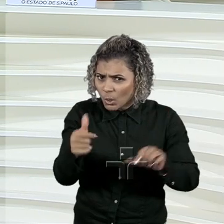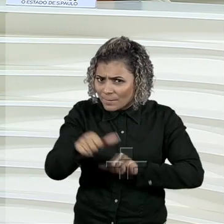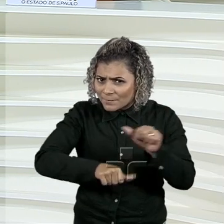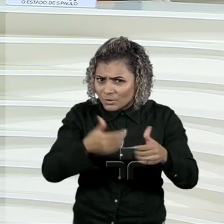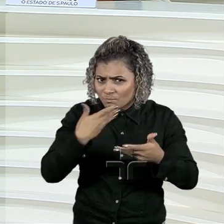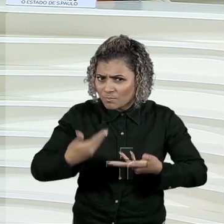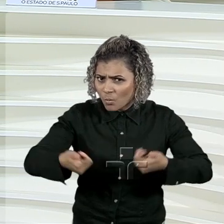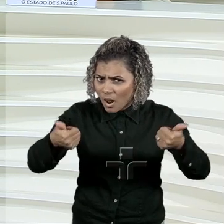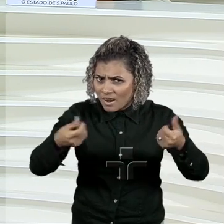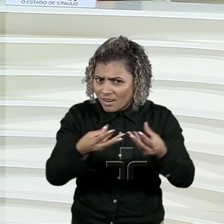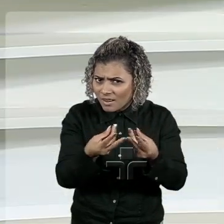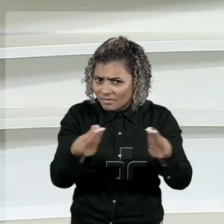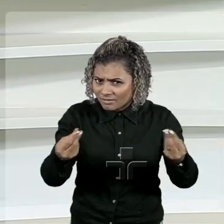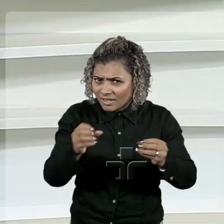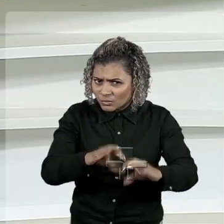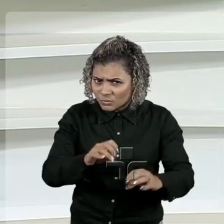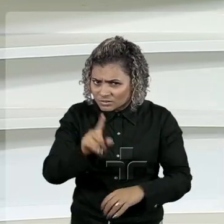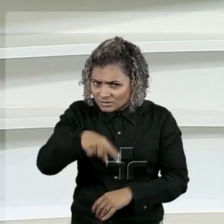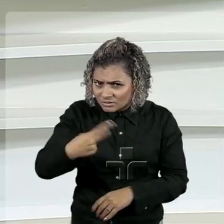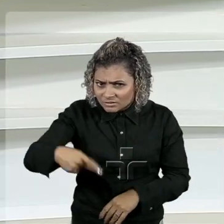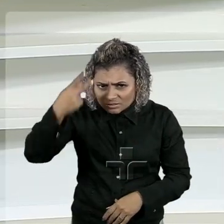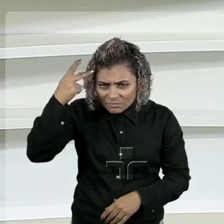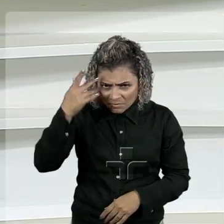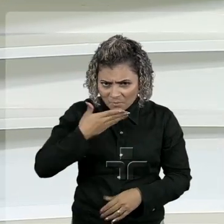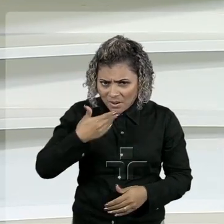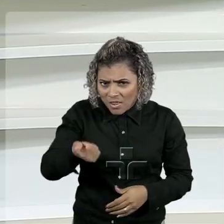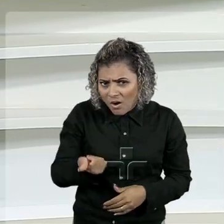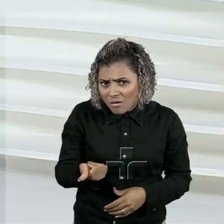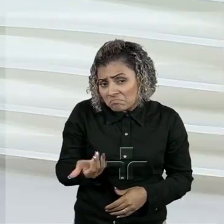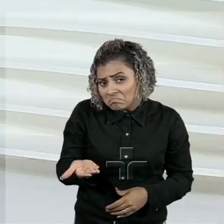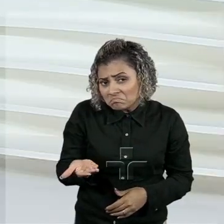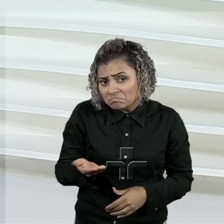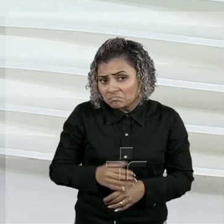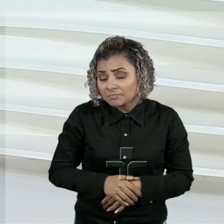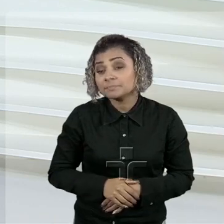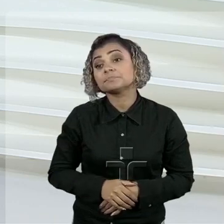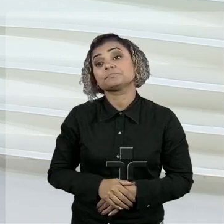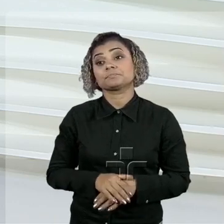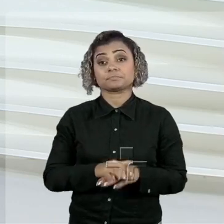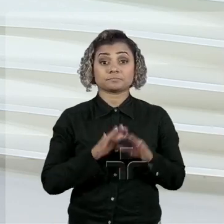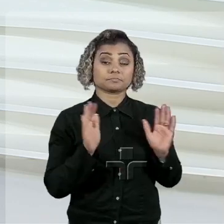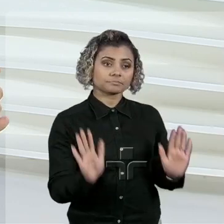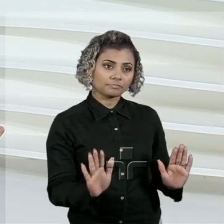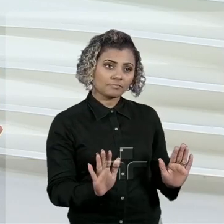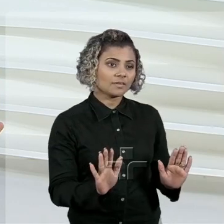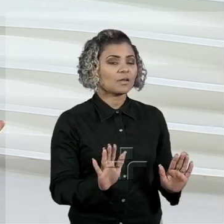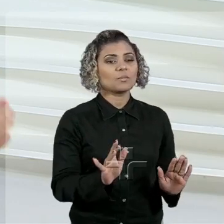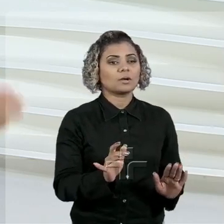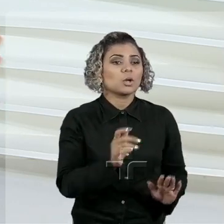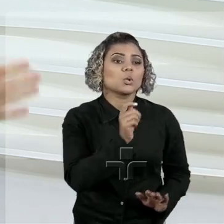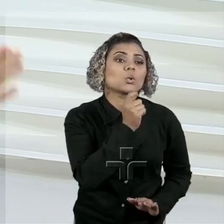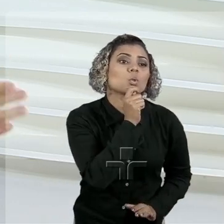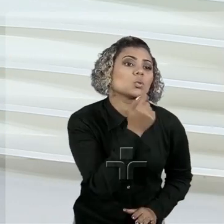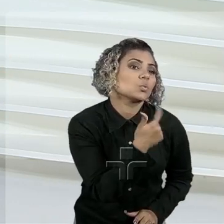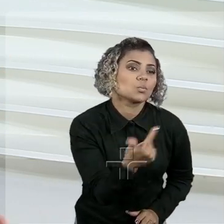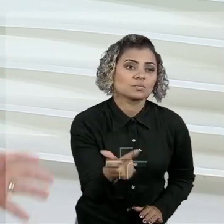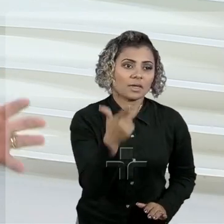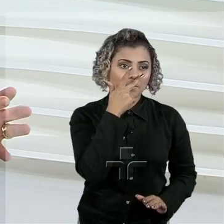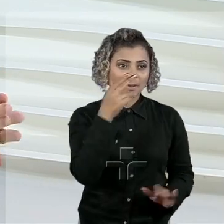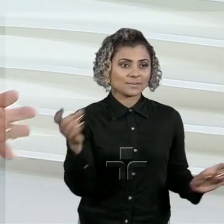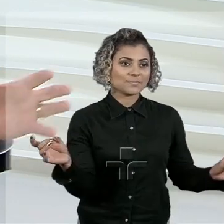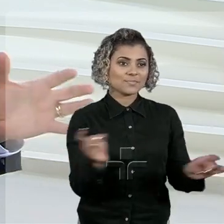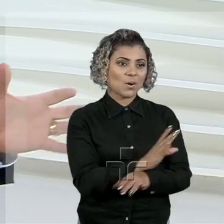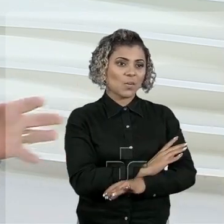melhorar a qualidade da educação do Estado de São Paulo? Olha, primeiro, não existe bala de prata, mas pequenas ações